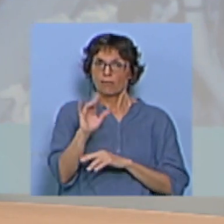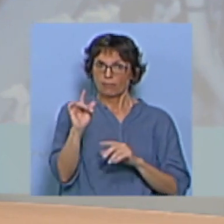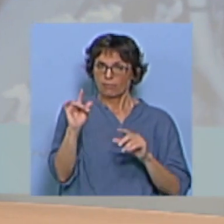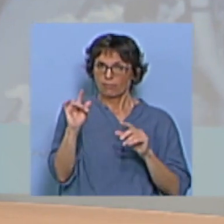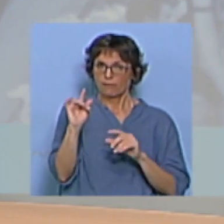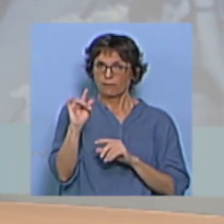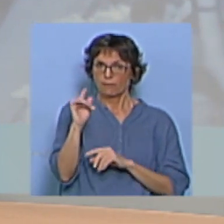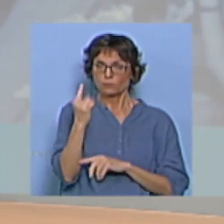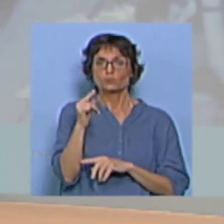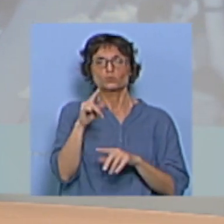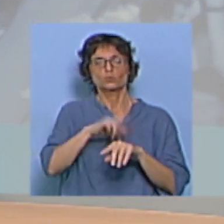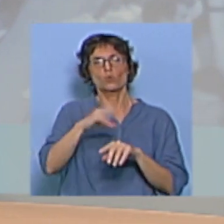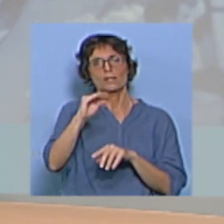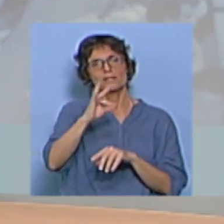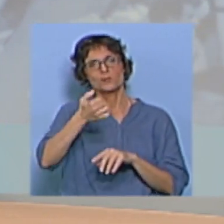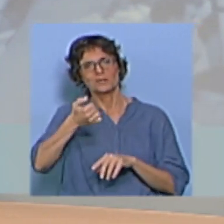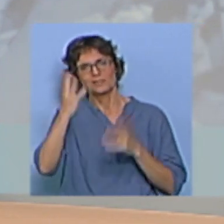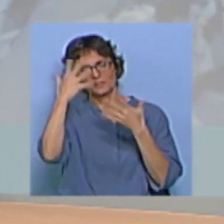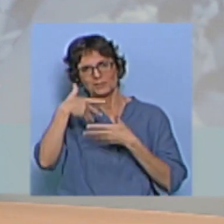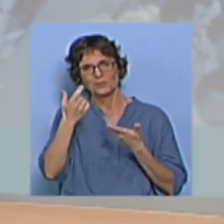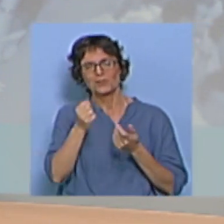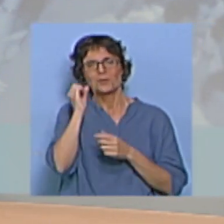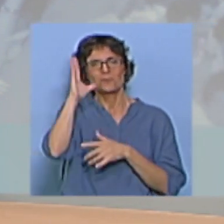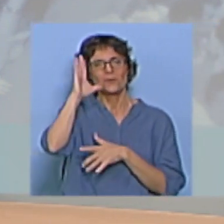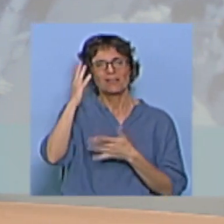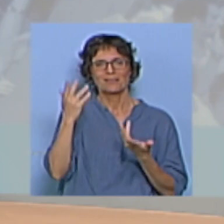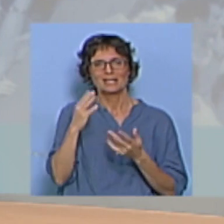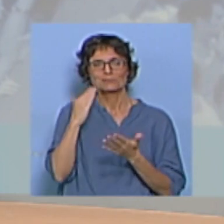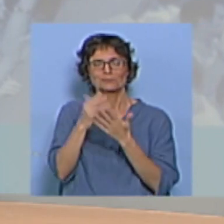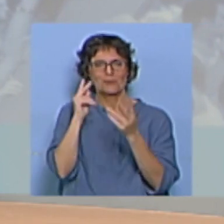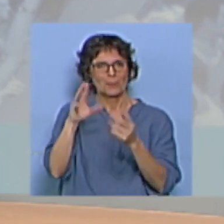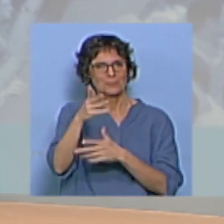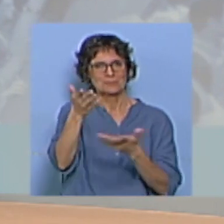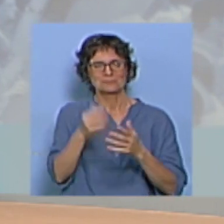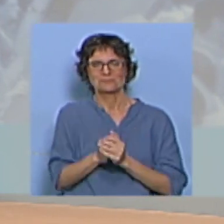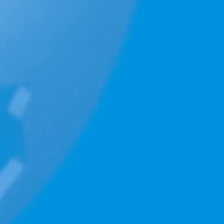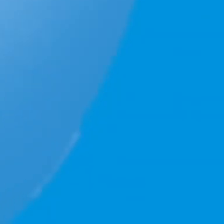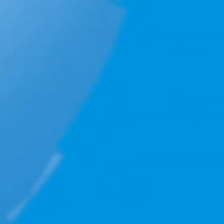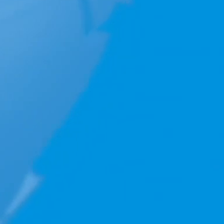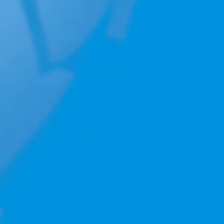forem 22h45. Desejo-lhe uma ótima tarde e até amanhã, se Deus quiser.